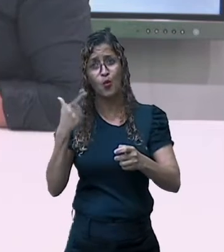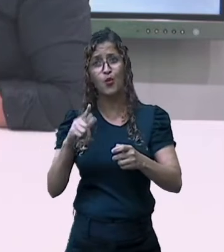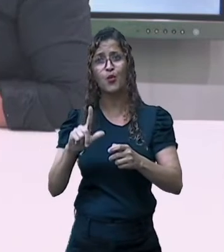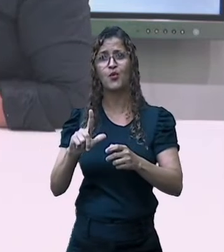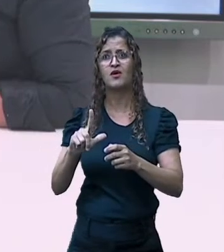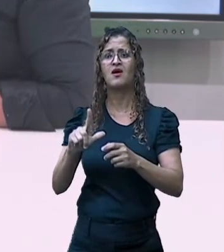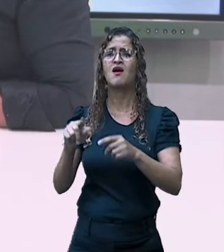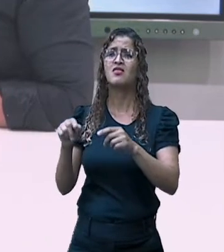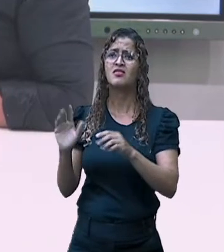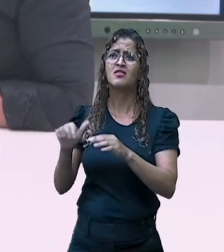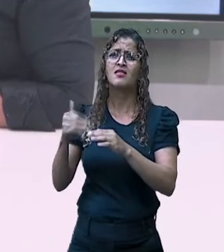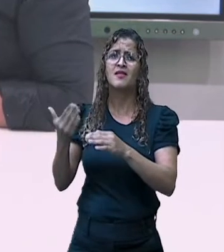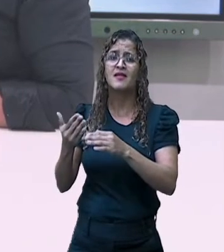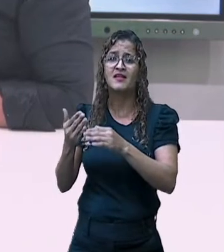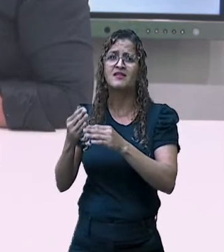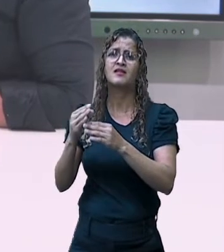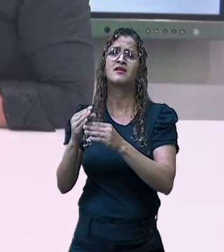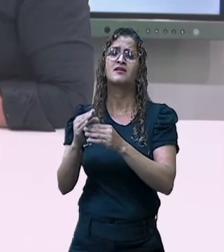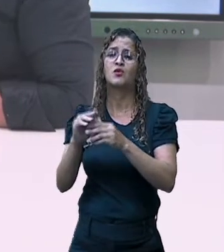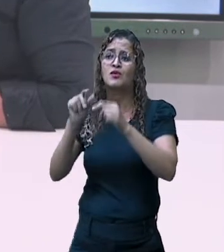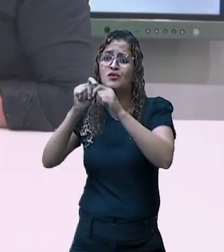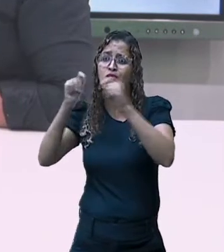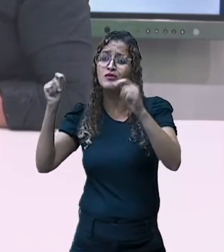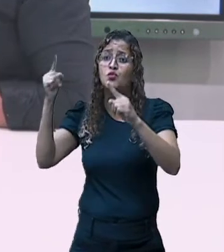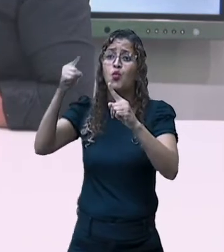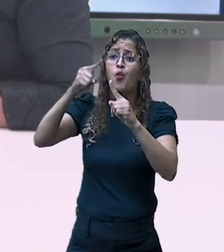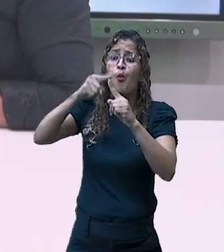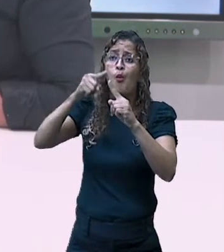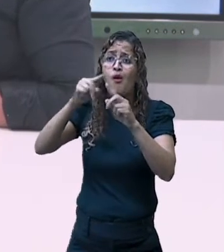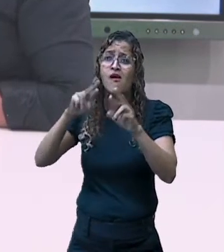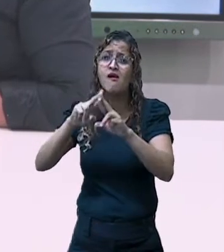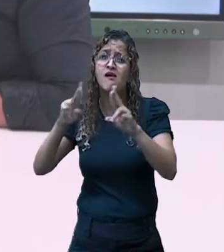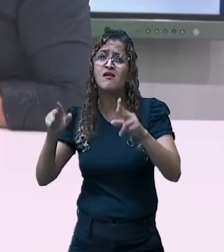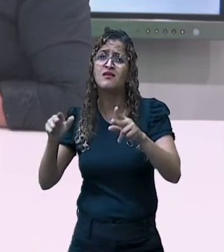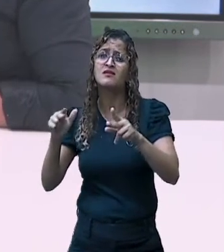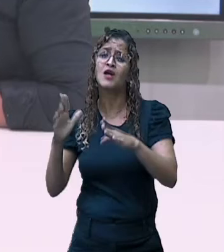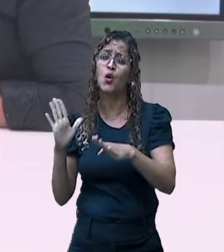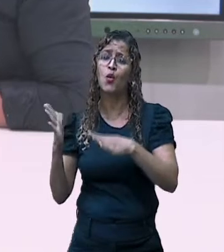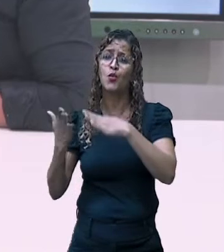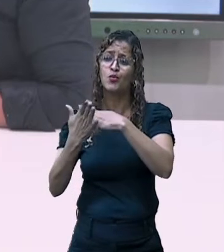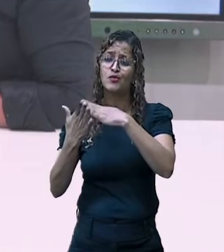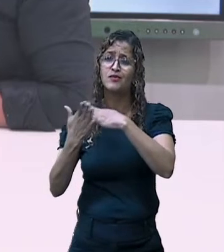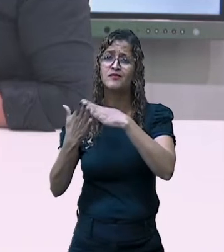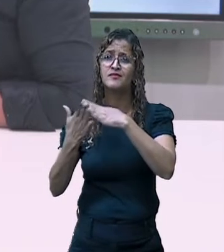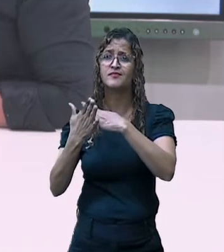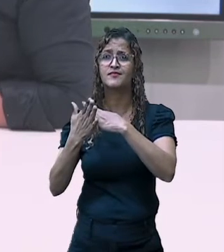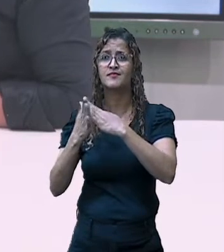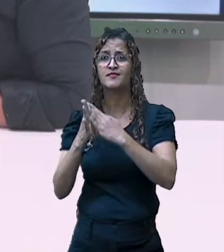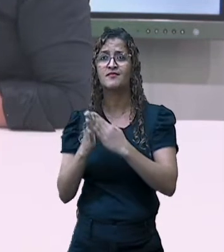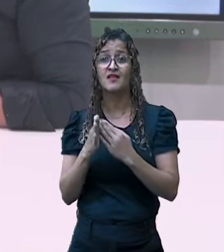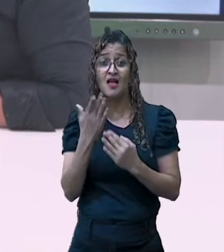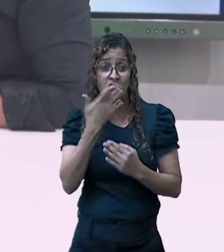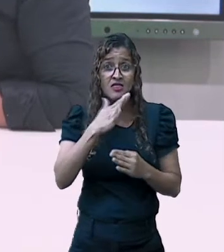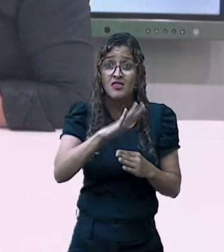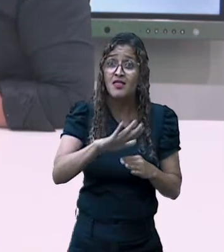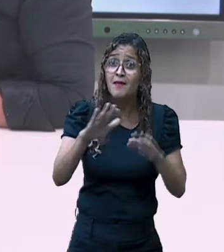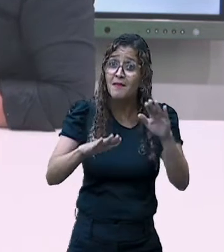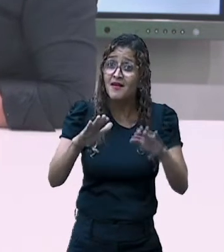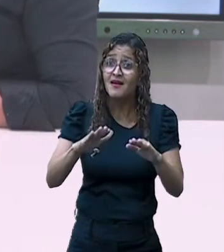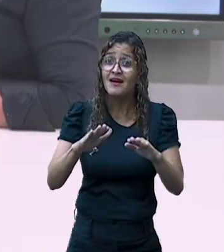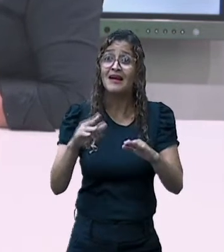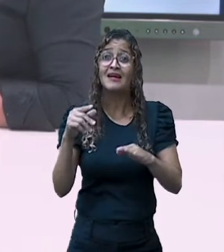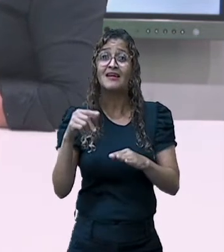ele pode ajudar a descer ali na região onde precisa ser higienizada e às vezes a criança mesmo consegue usar,